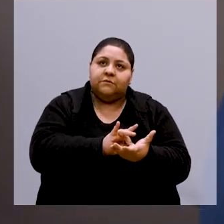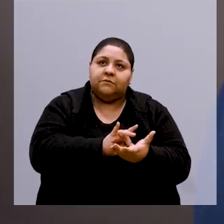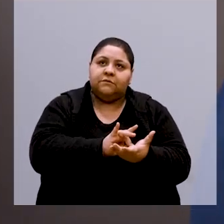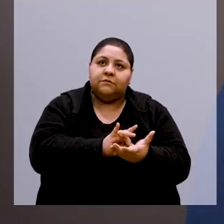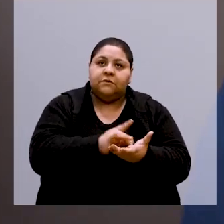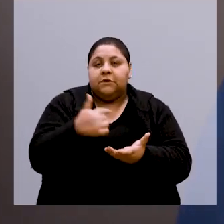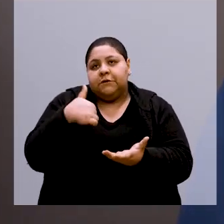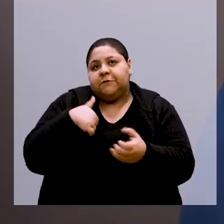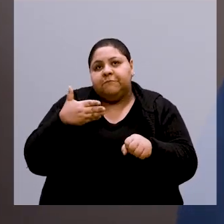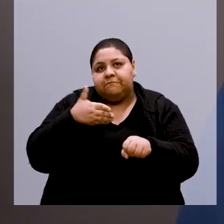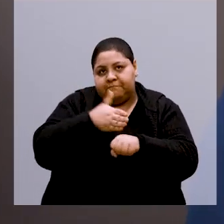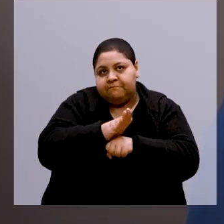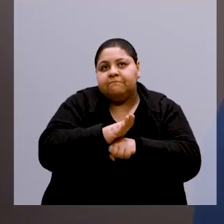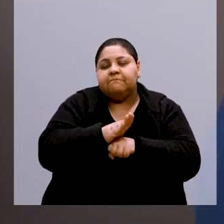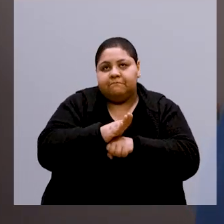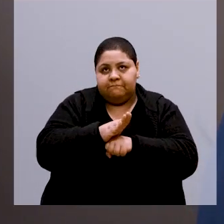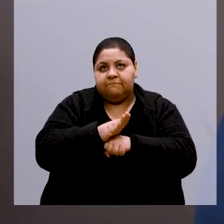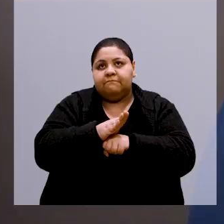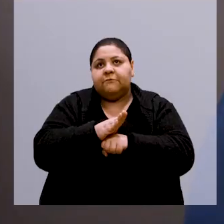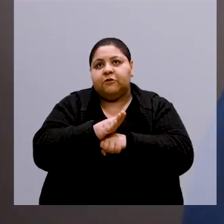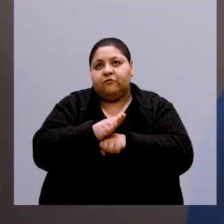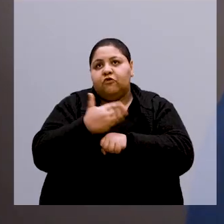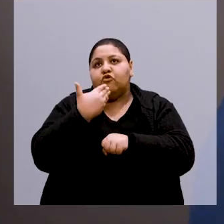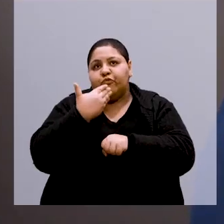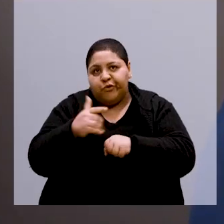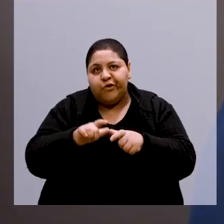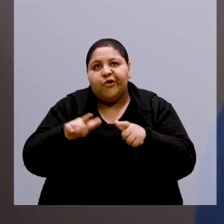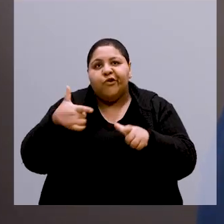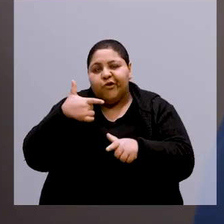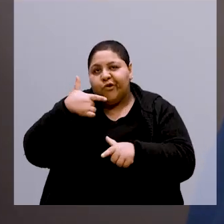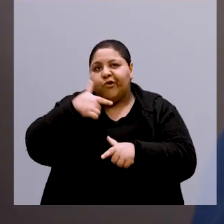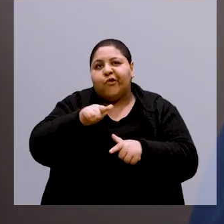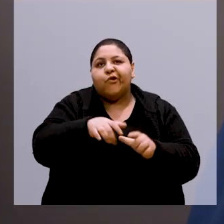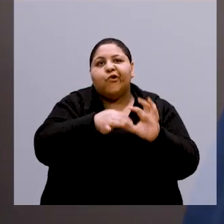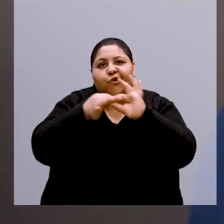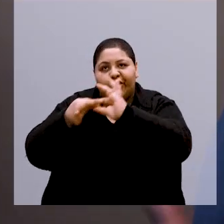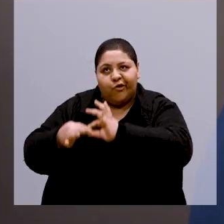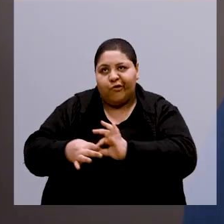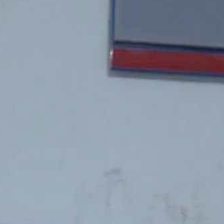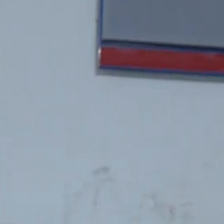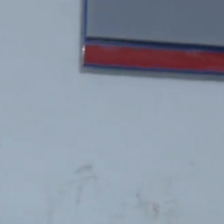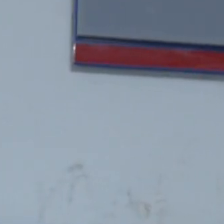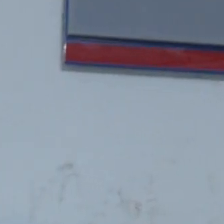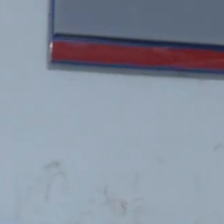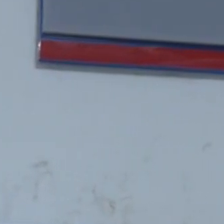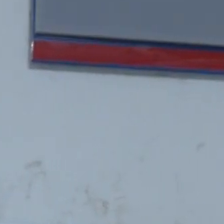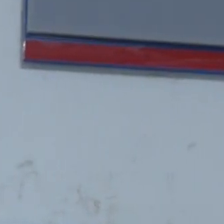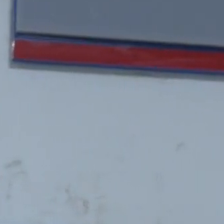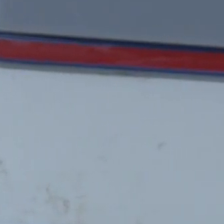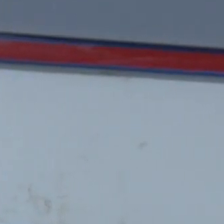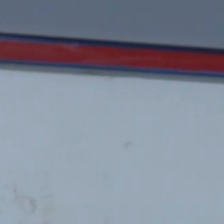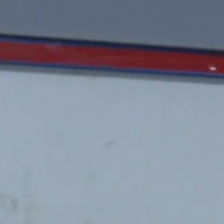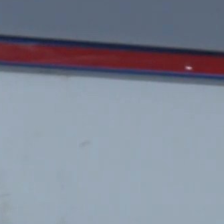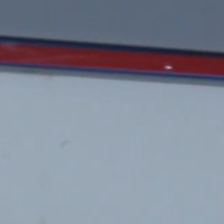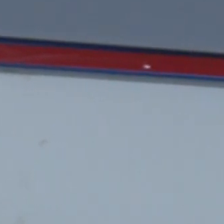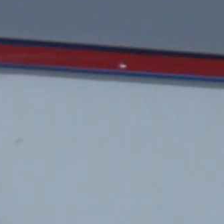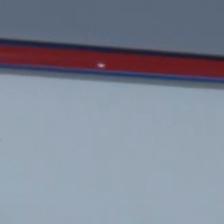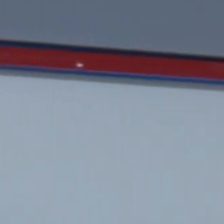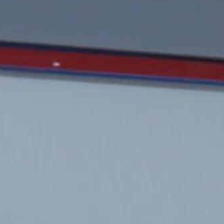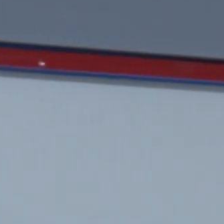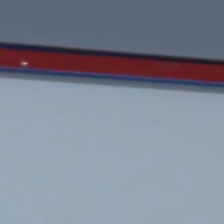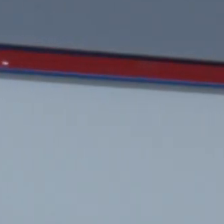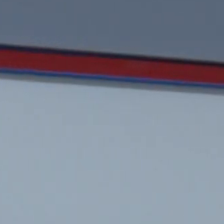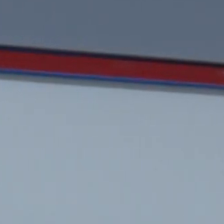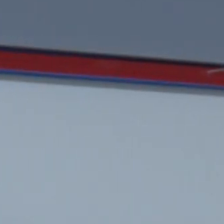funcionamento. Então, da minha parte, foi uma busca muito grande e consegui um parceiro que é sensacional, que é o deputado federal Daniel